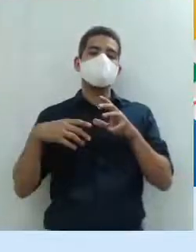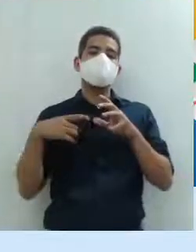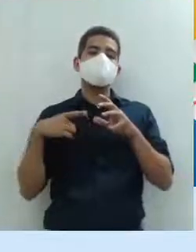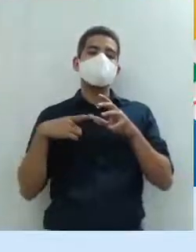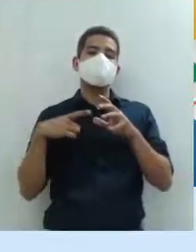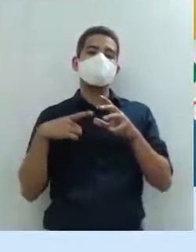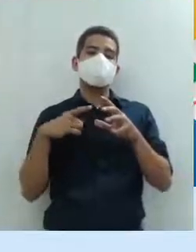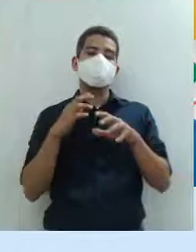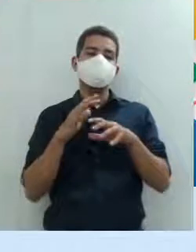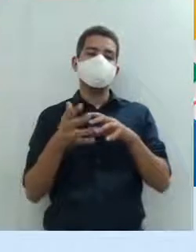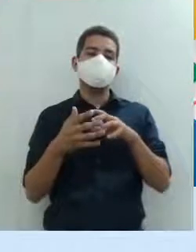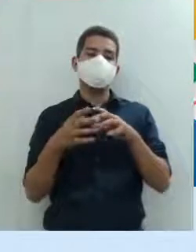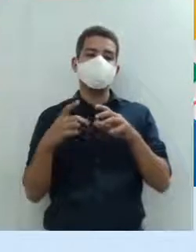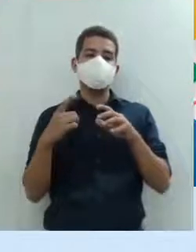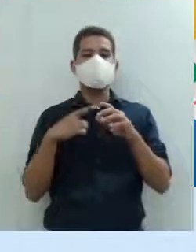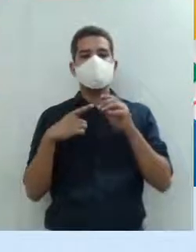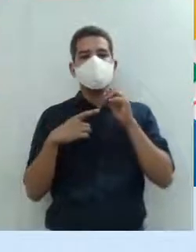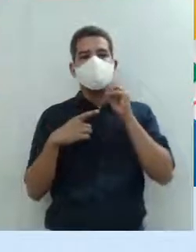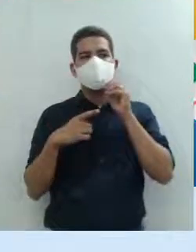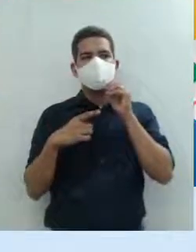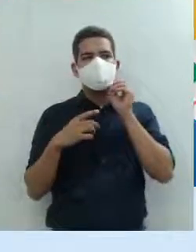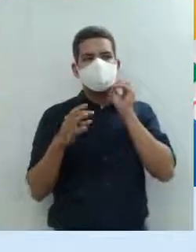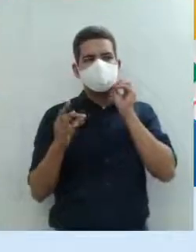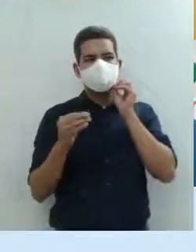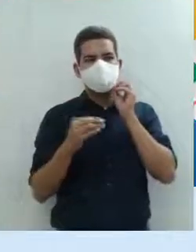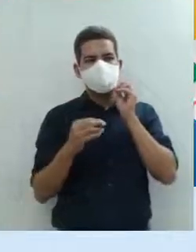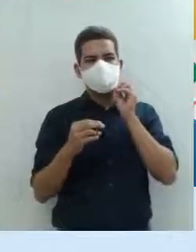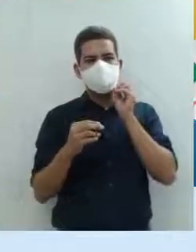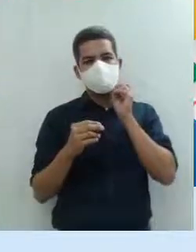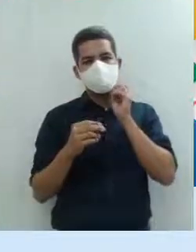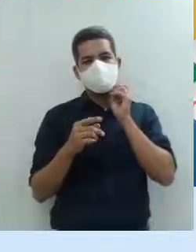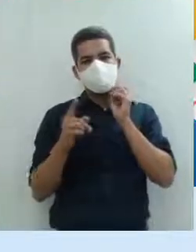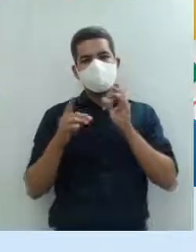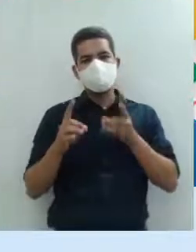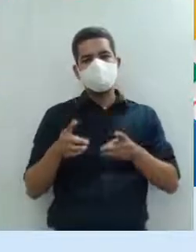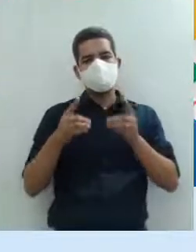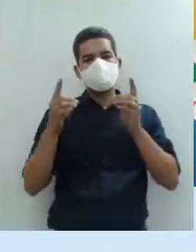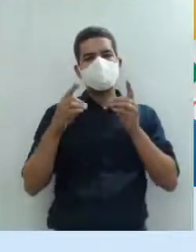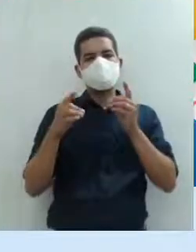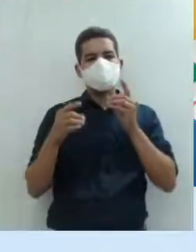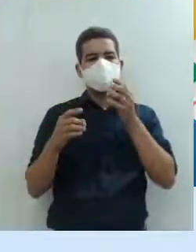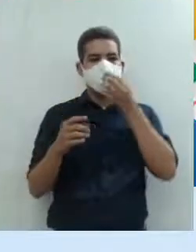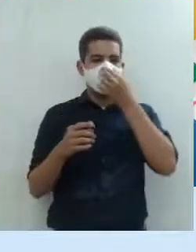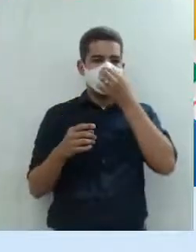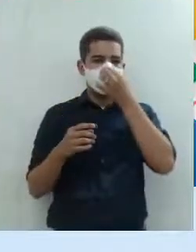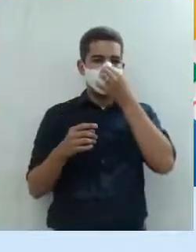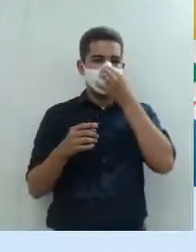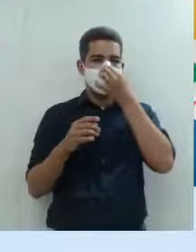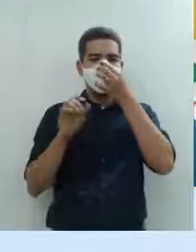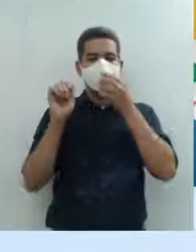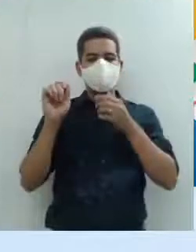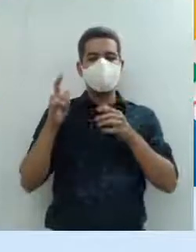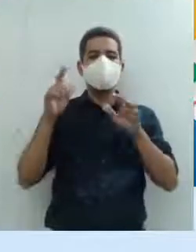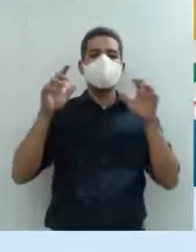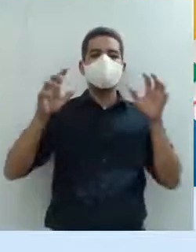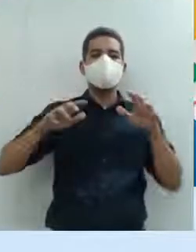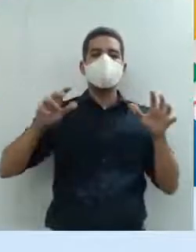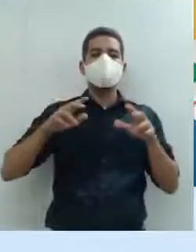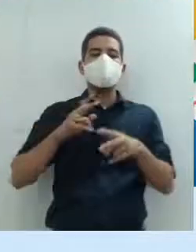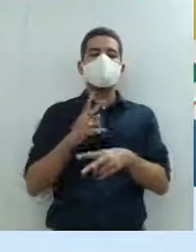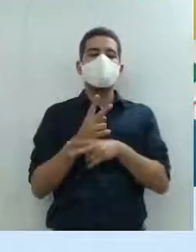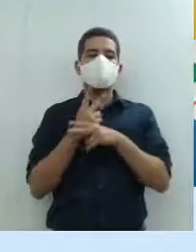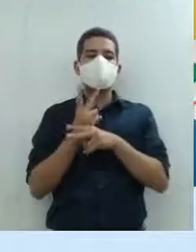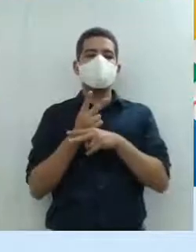a camada que dá toda essa dinâmica. Sol, chuva, vento, calor,